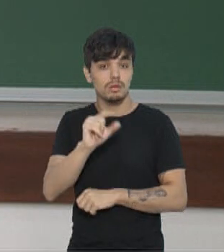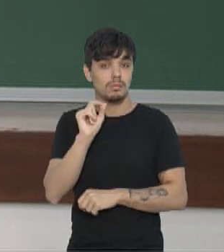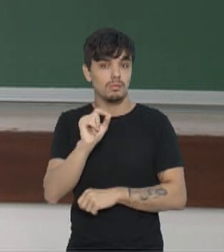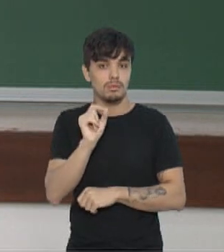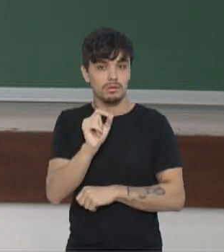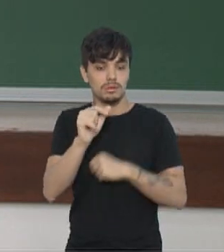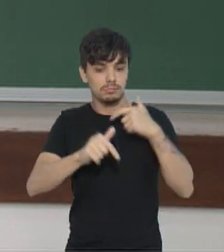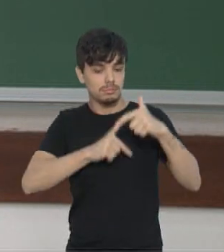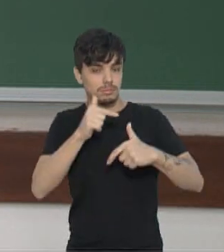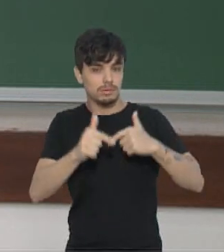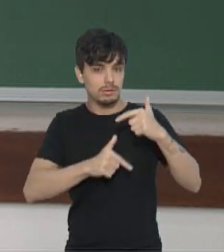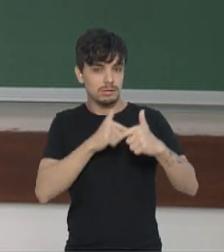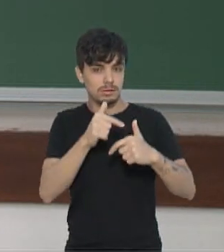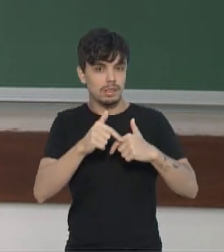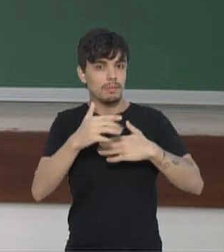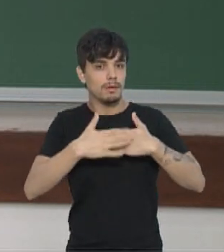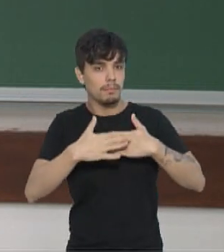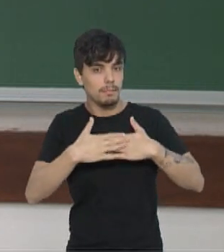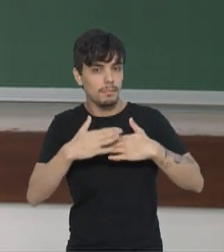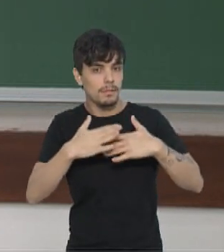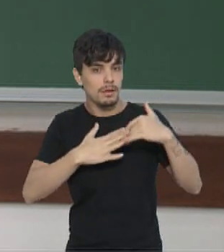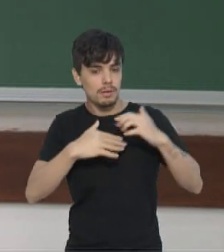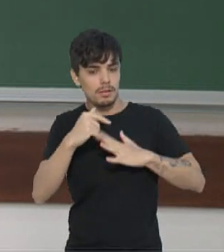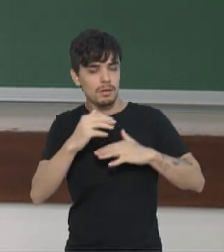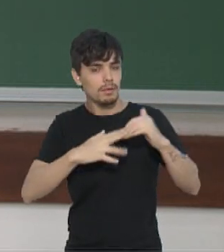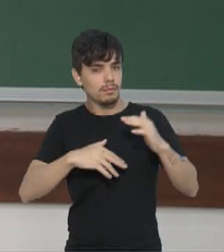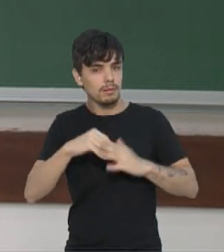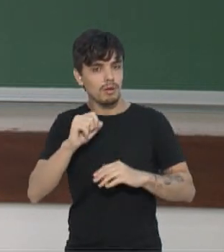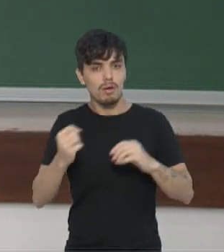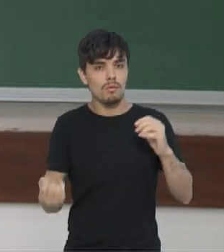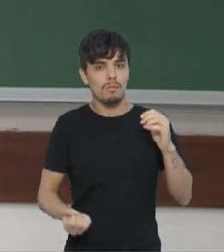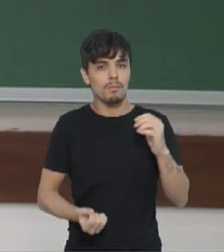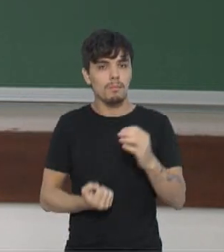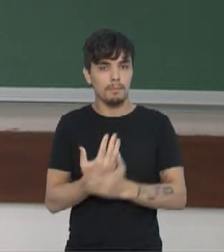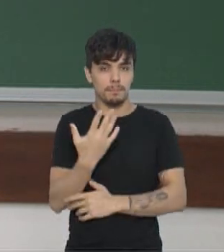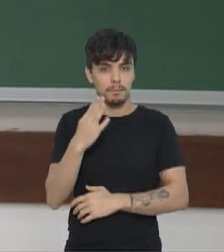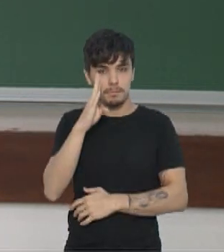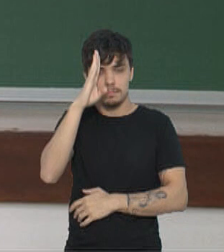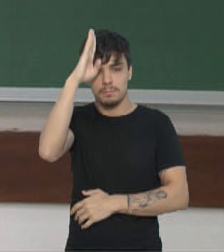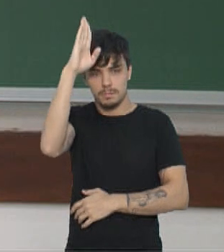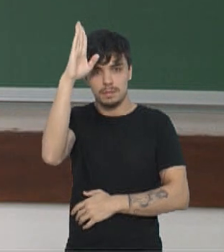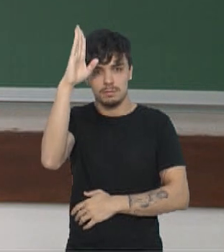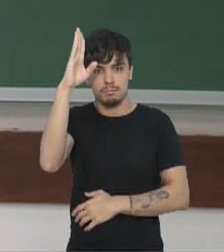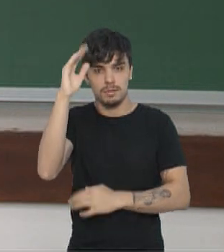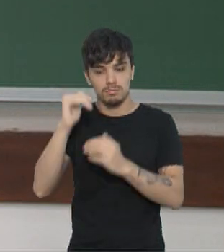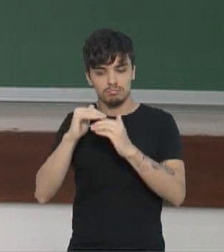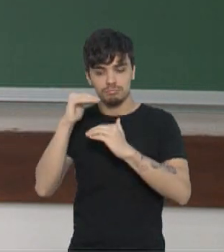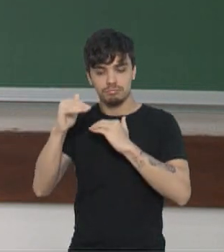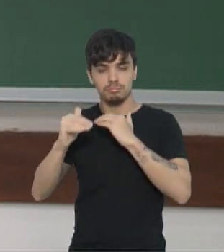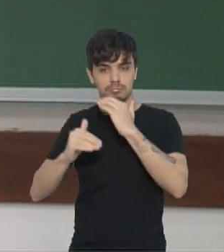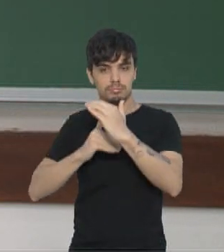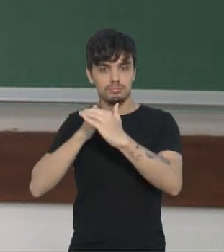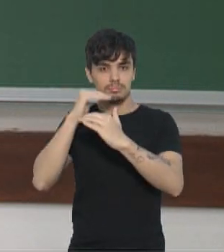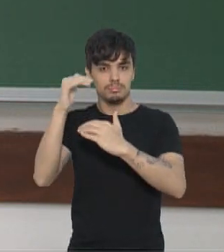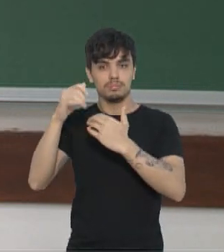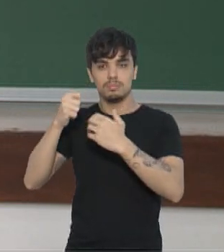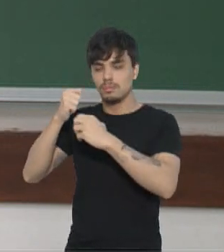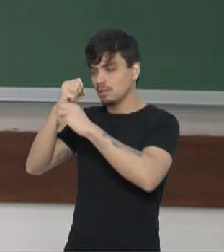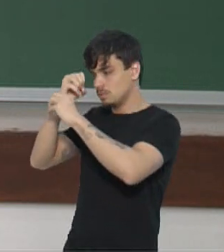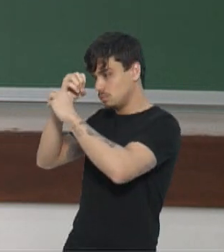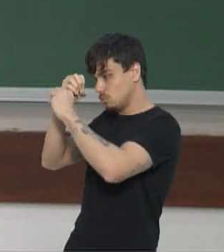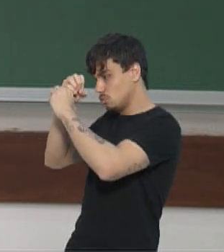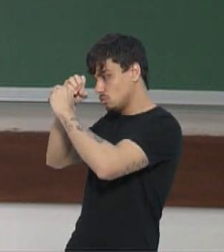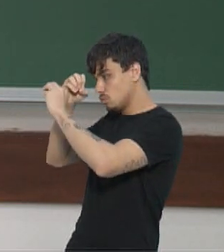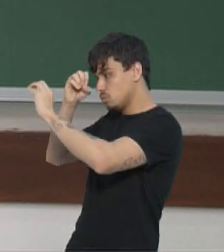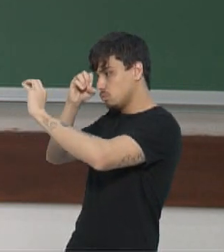fazer trabalhos mais manuais. Qual o principal trabalho dele? Desenvolver melhor o telescópio.